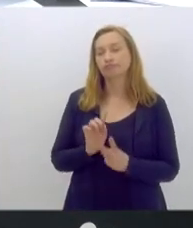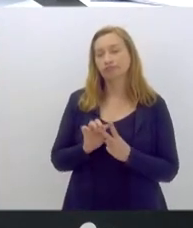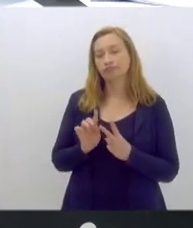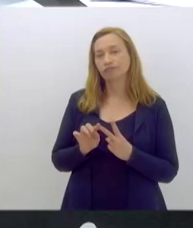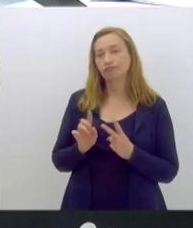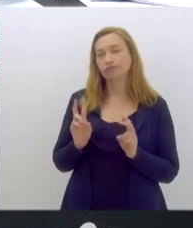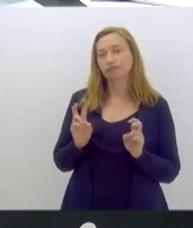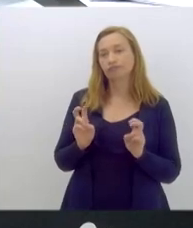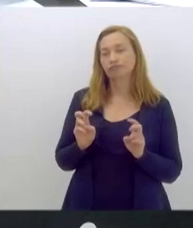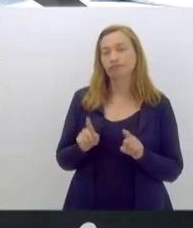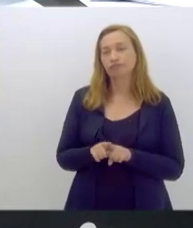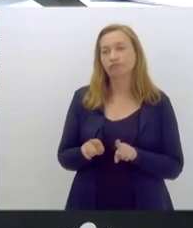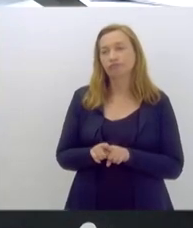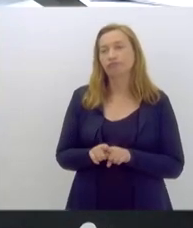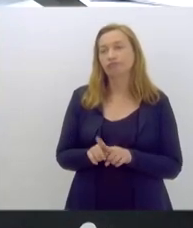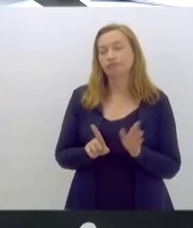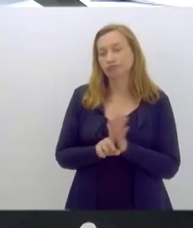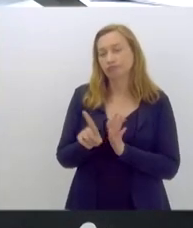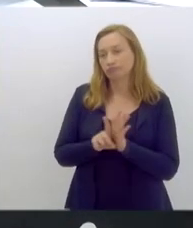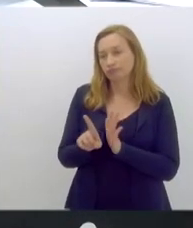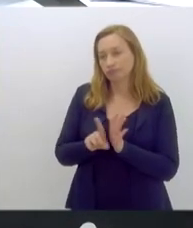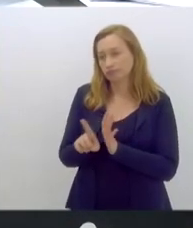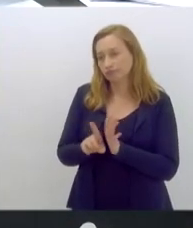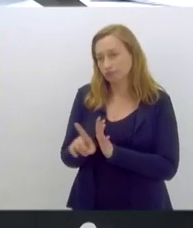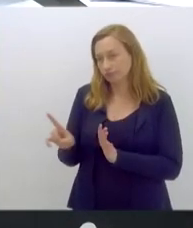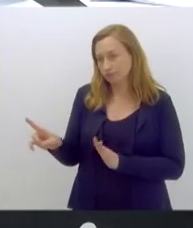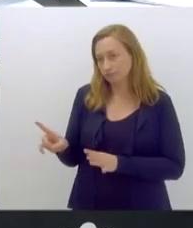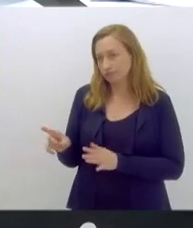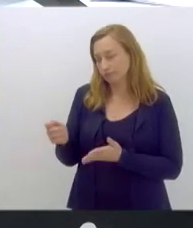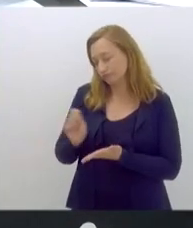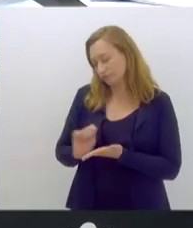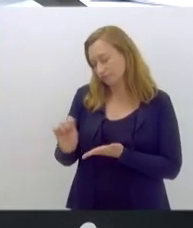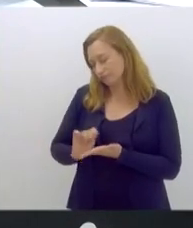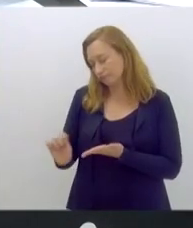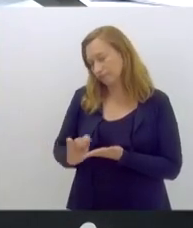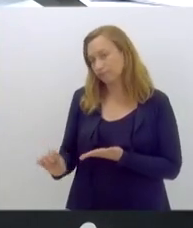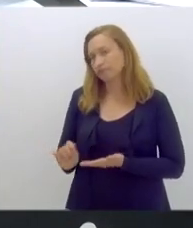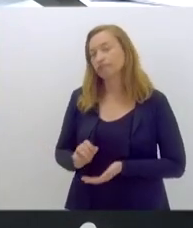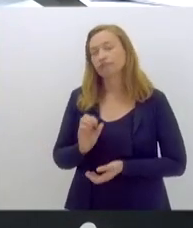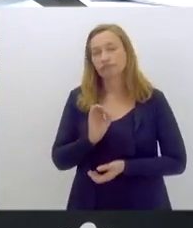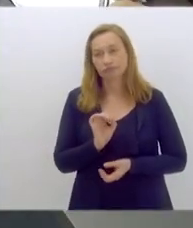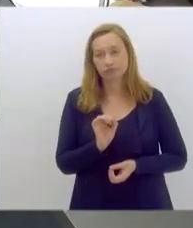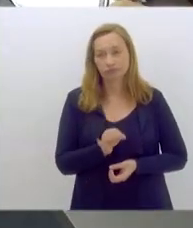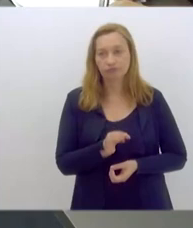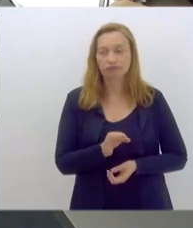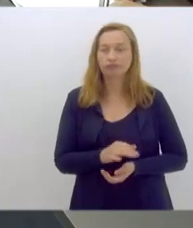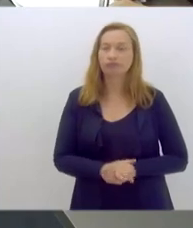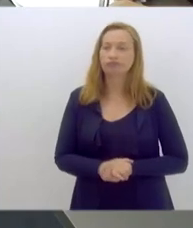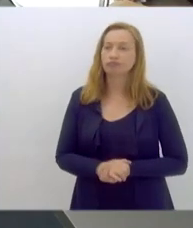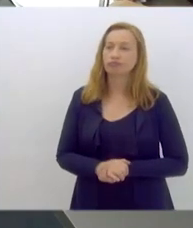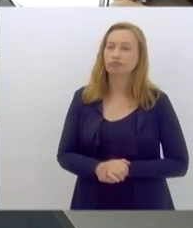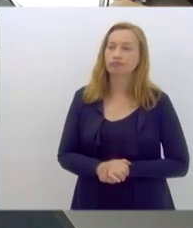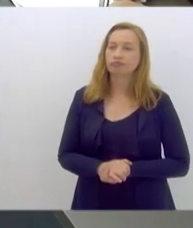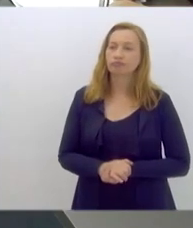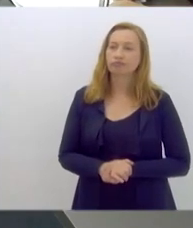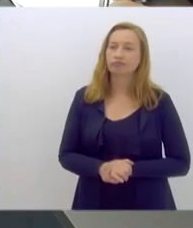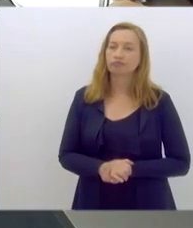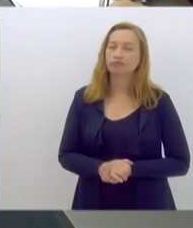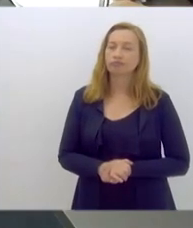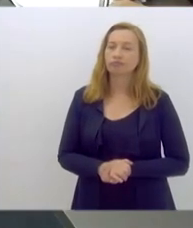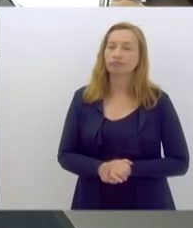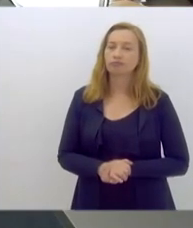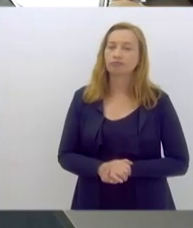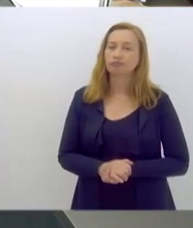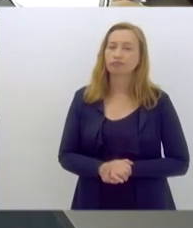questões gente eu tô perguntando tudo né fica à vontade mas duas outras questões